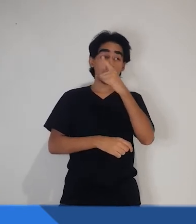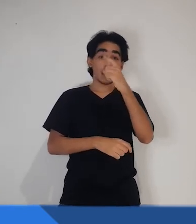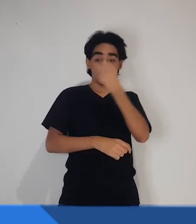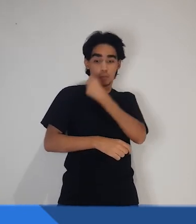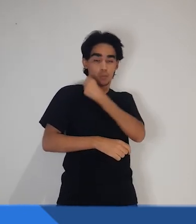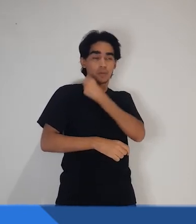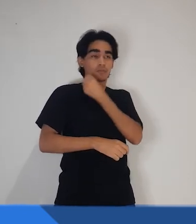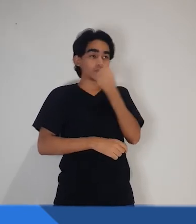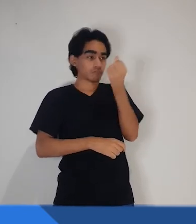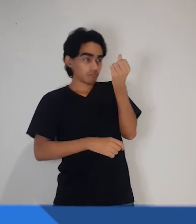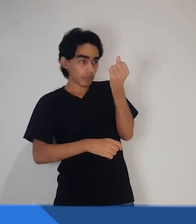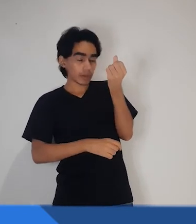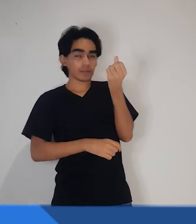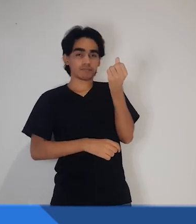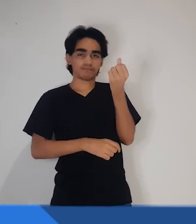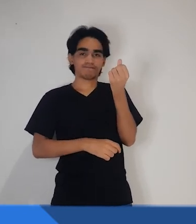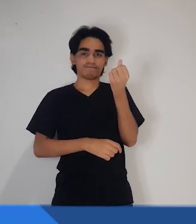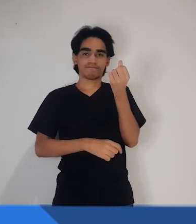questão 6.